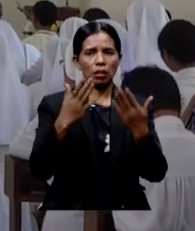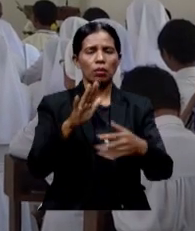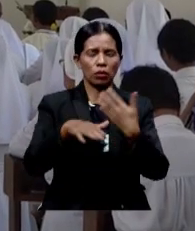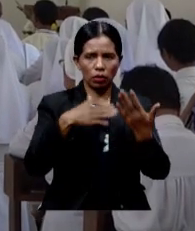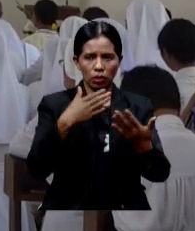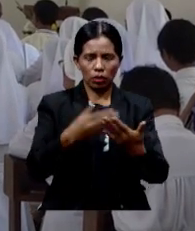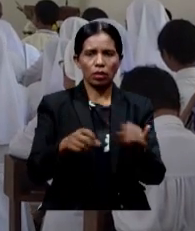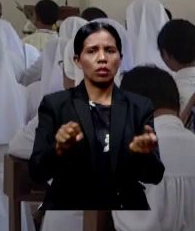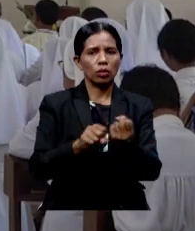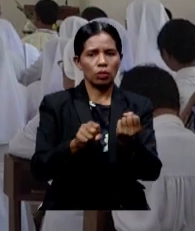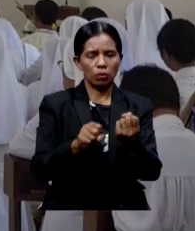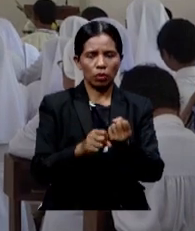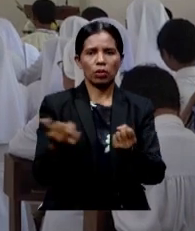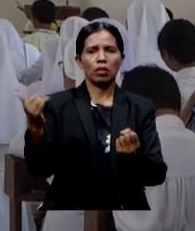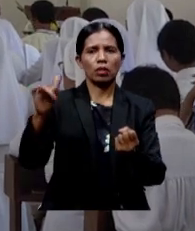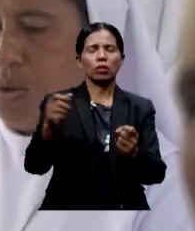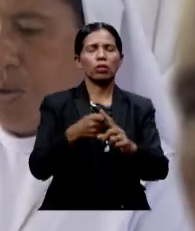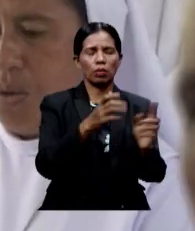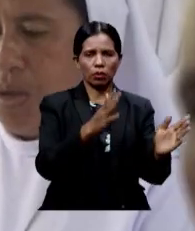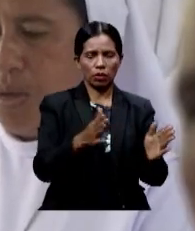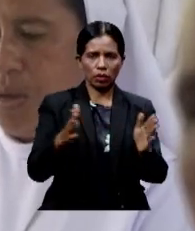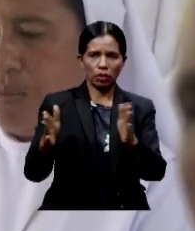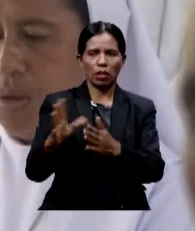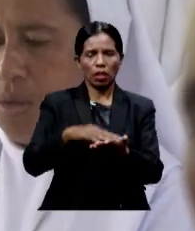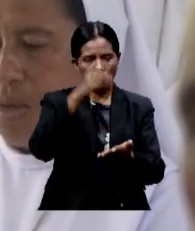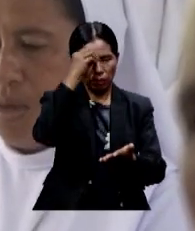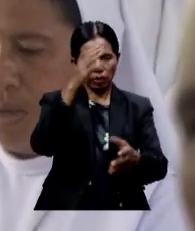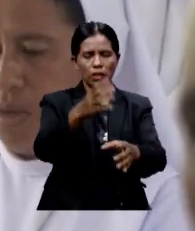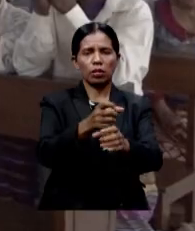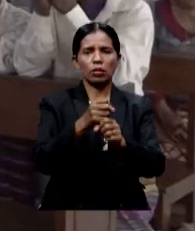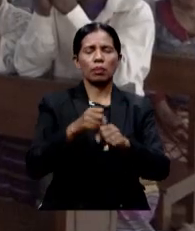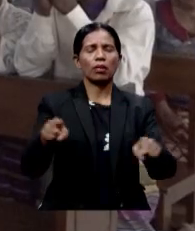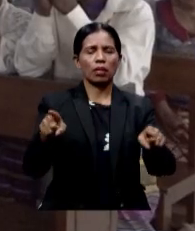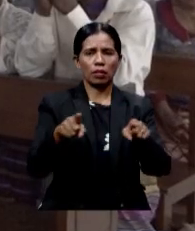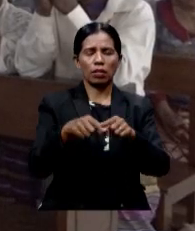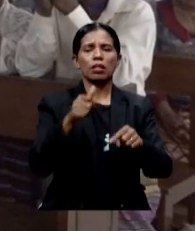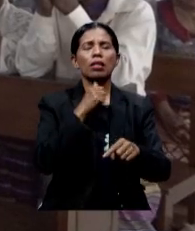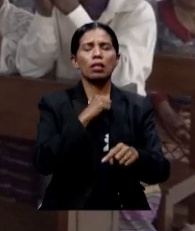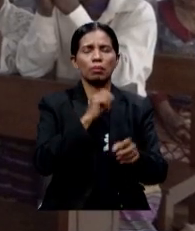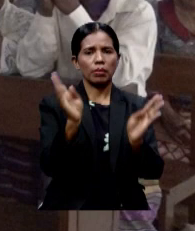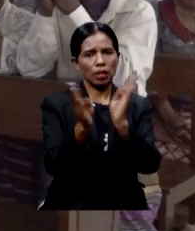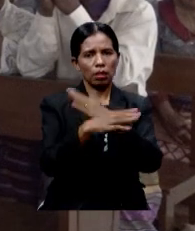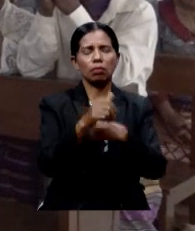né? Apoia ONA Sira, esse processo de estudo, tocimo ordenação sacerdotal.